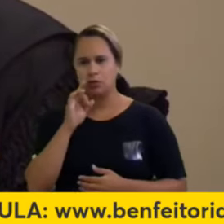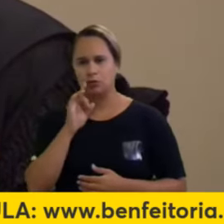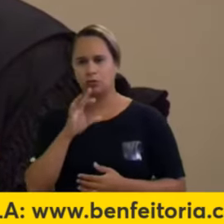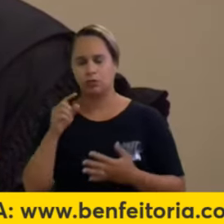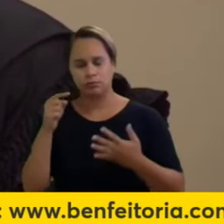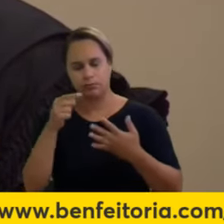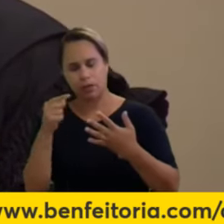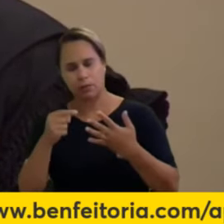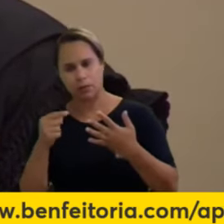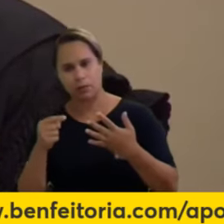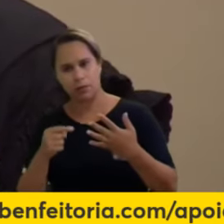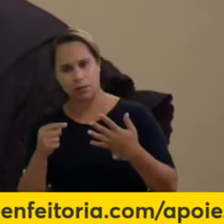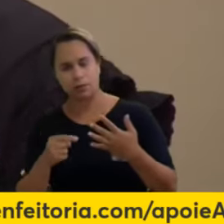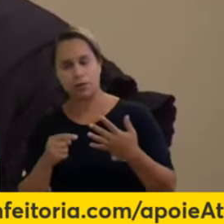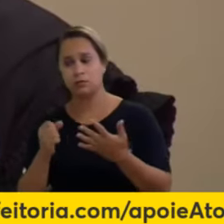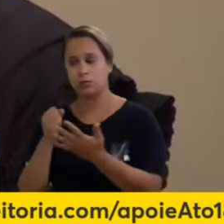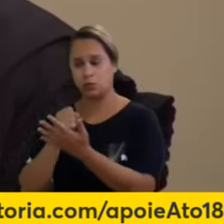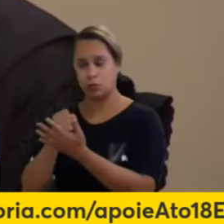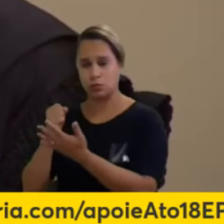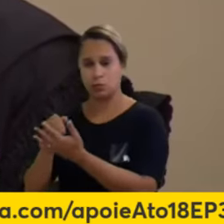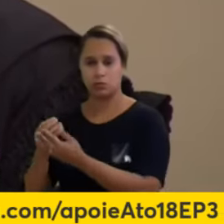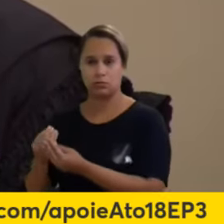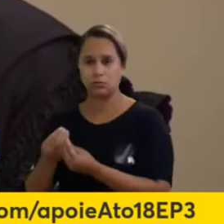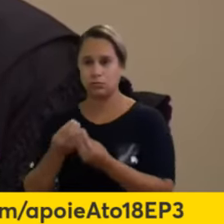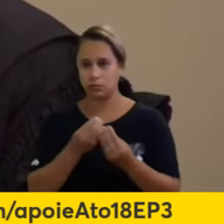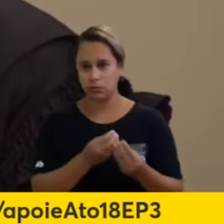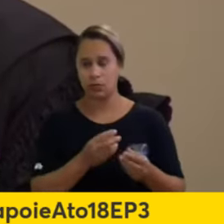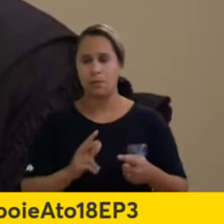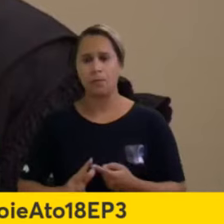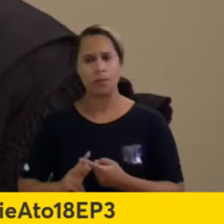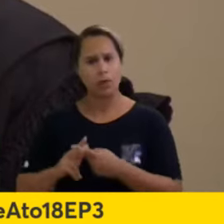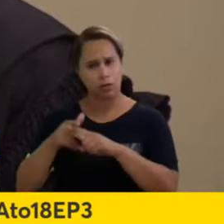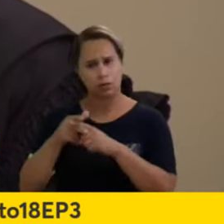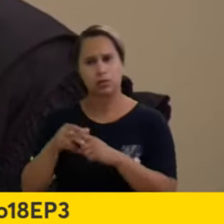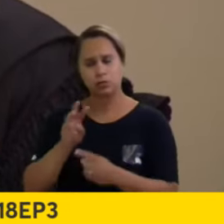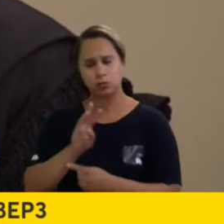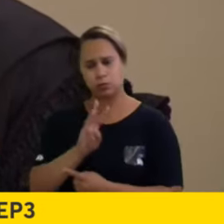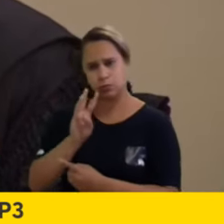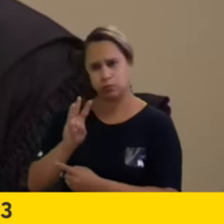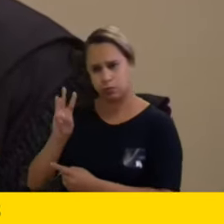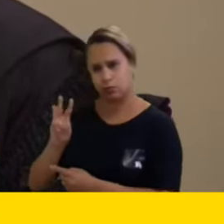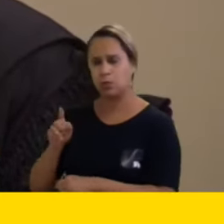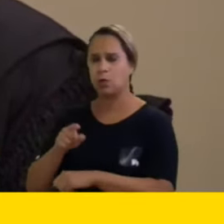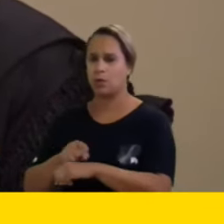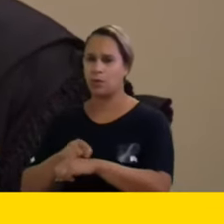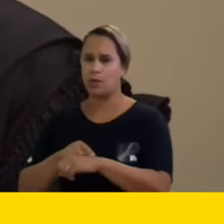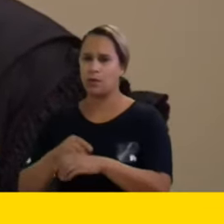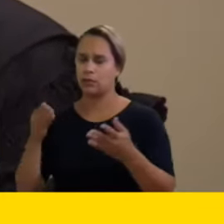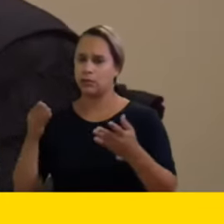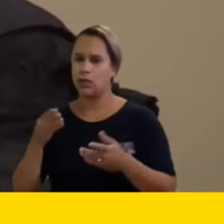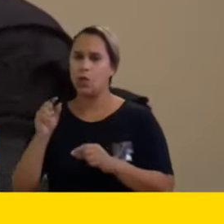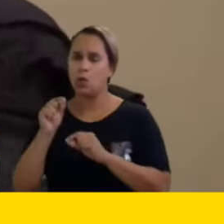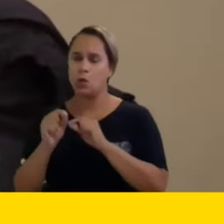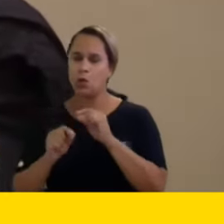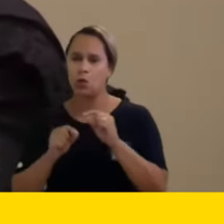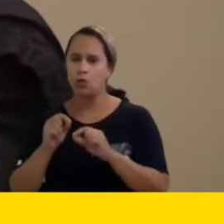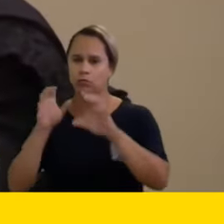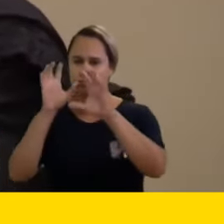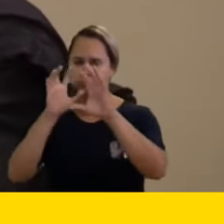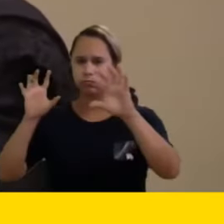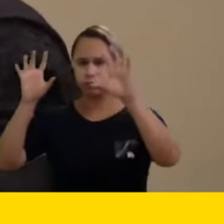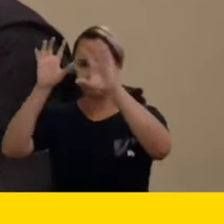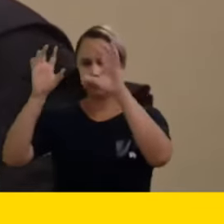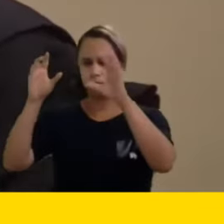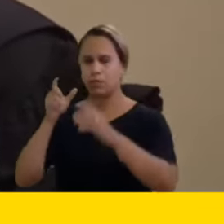contemplados pelo contrato Eis que houve manutenção de sites como mapeamento em tempo real de mensões nuvem de palavras análise de